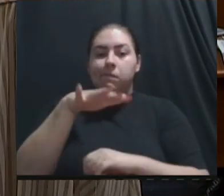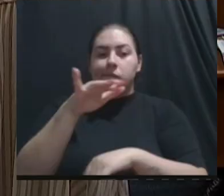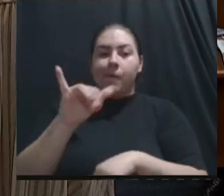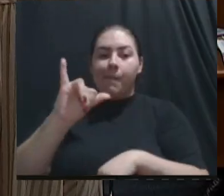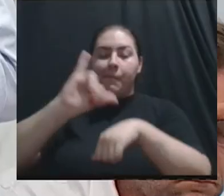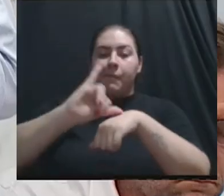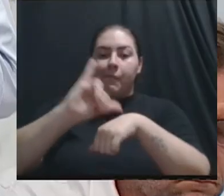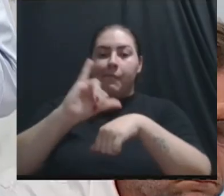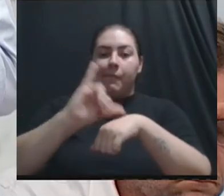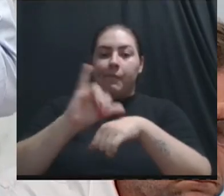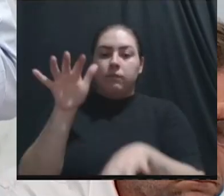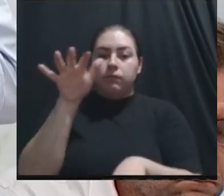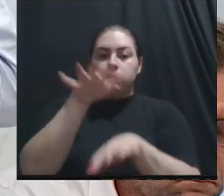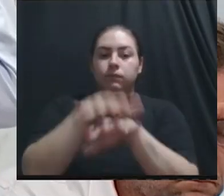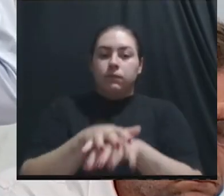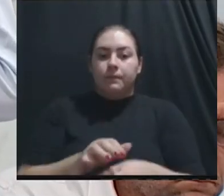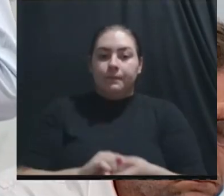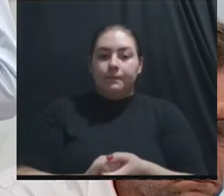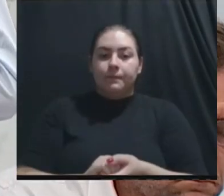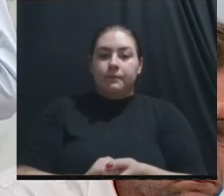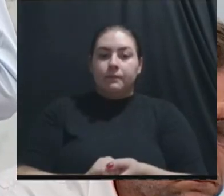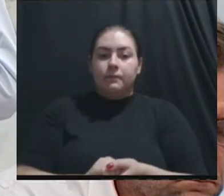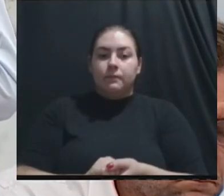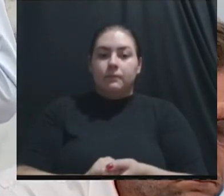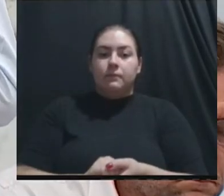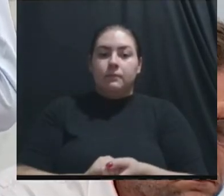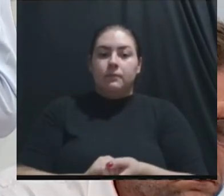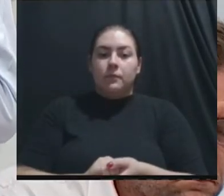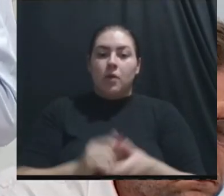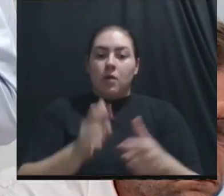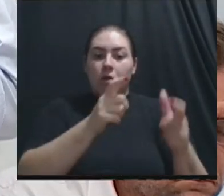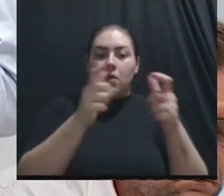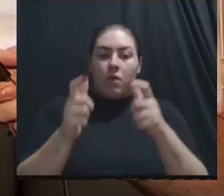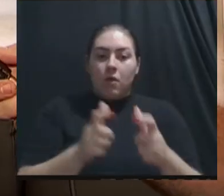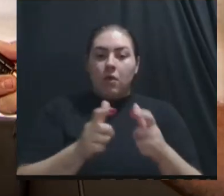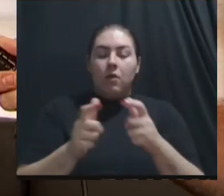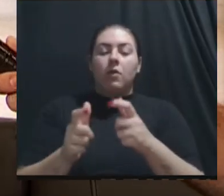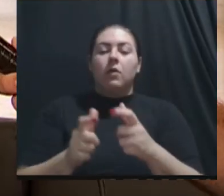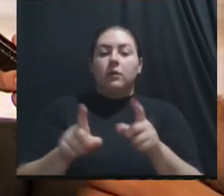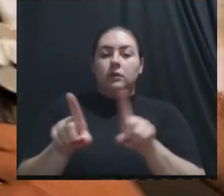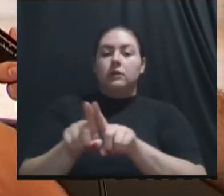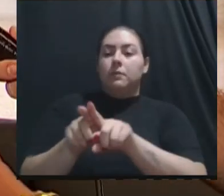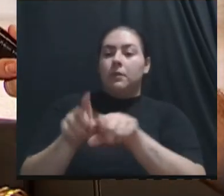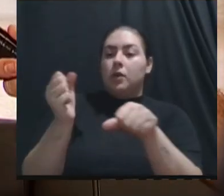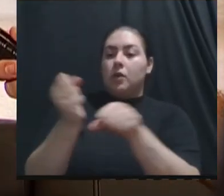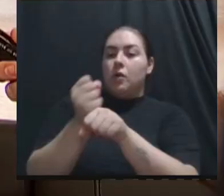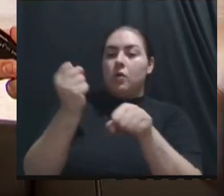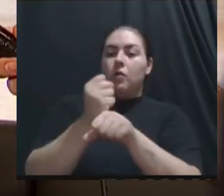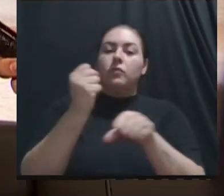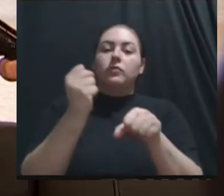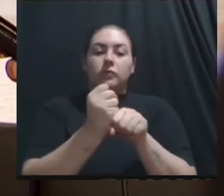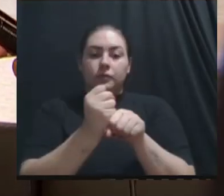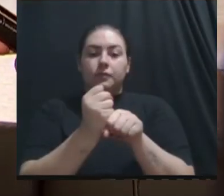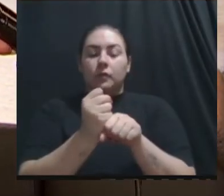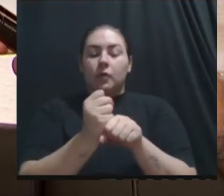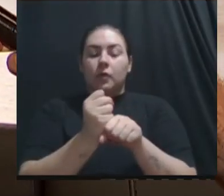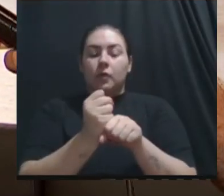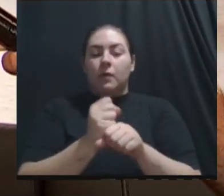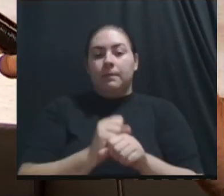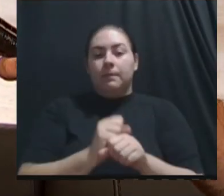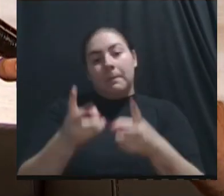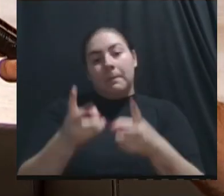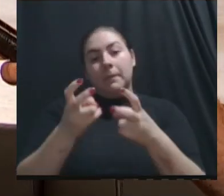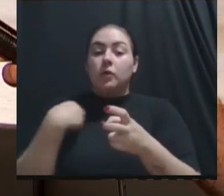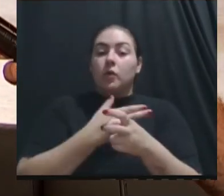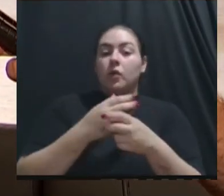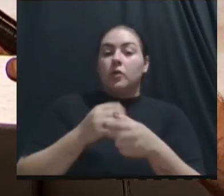civil, incluindo setores imobiliários e da construção civil. Olha, a gente dá um passo muito importante na tarde de hoje, com